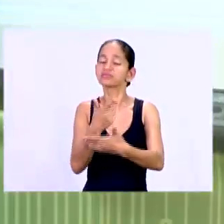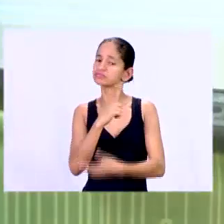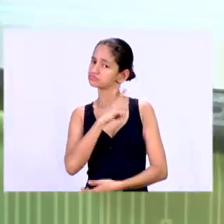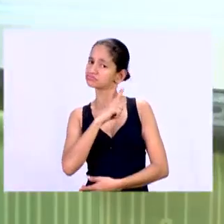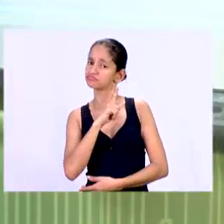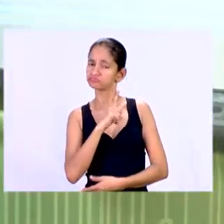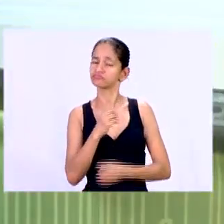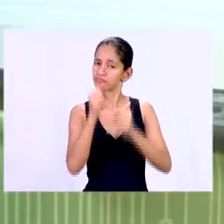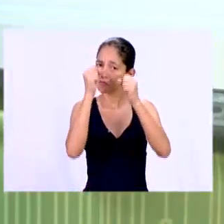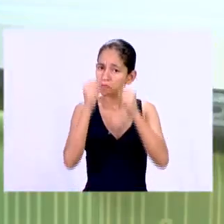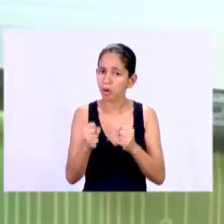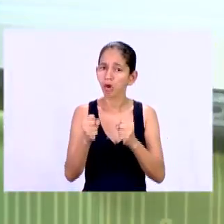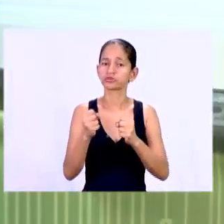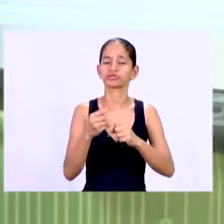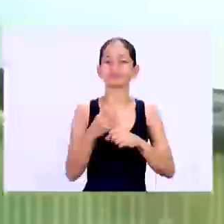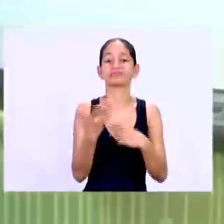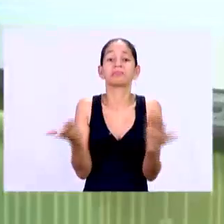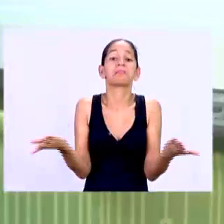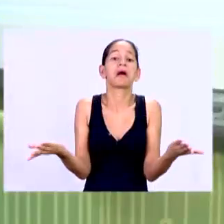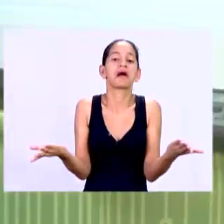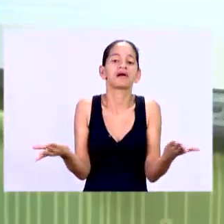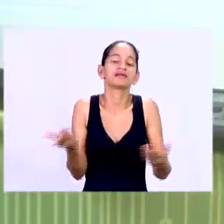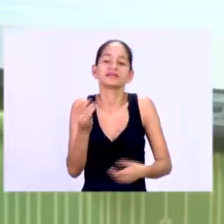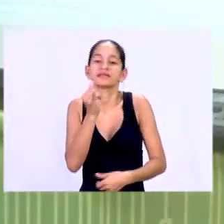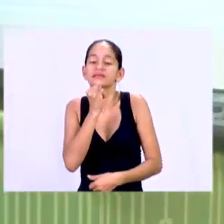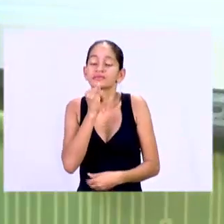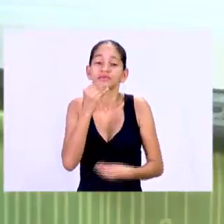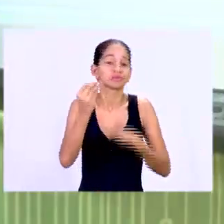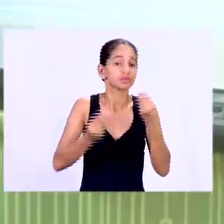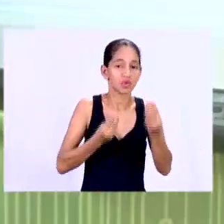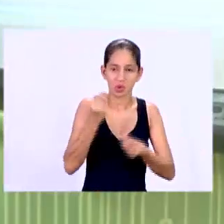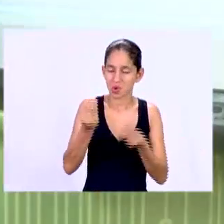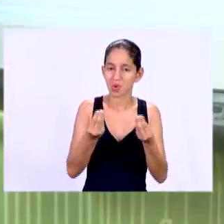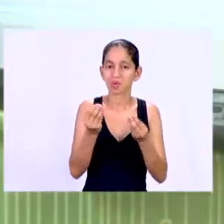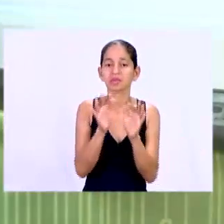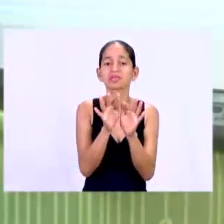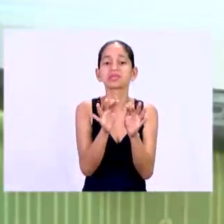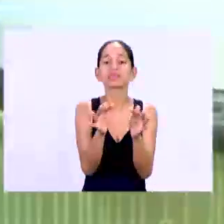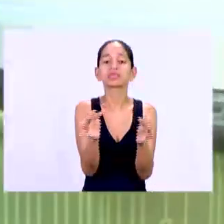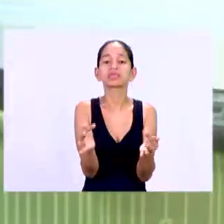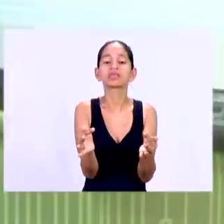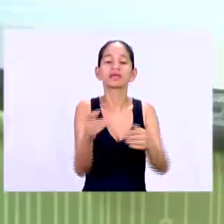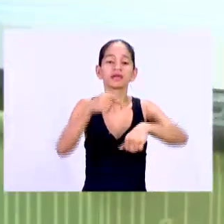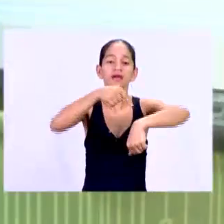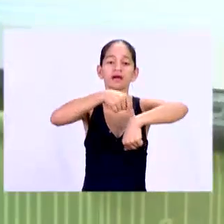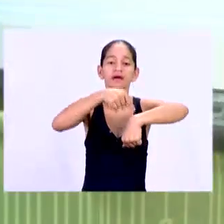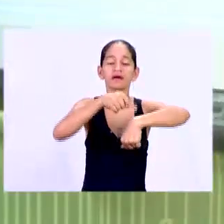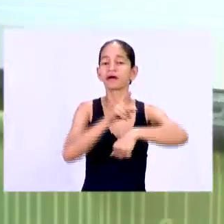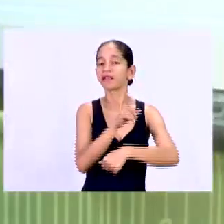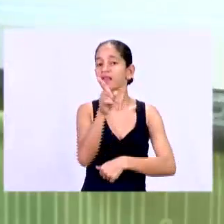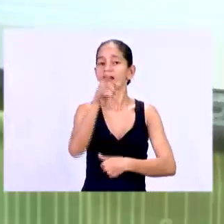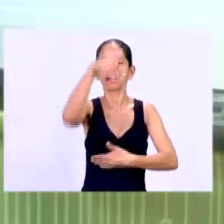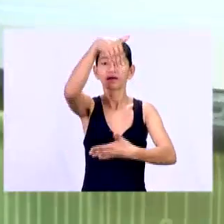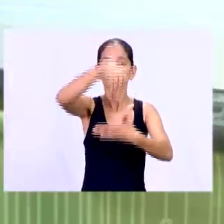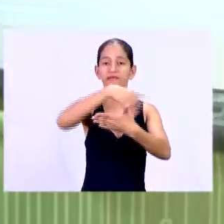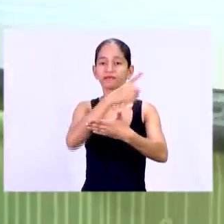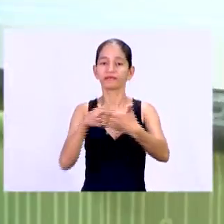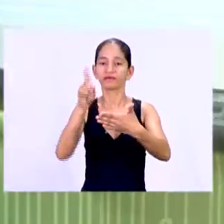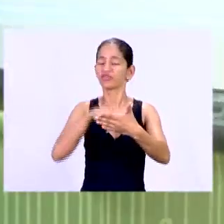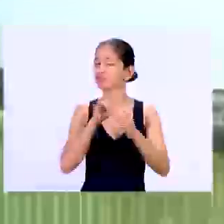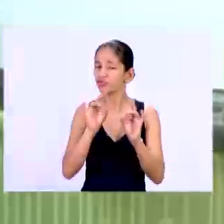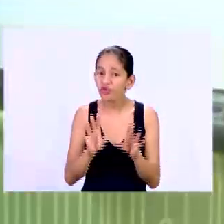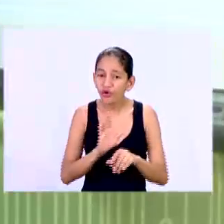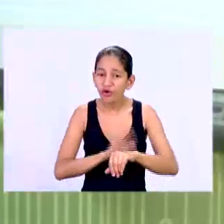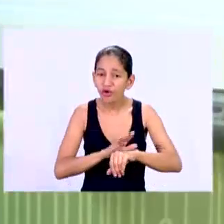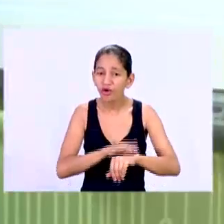de participação política, de participação social, simplesmente lá no momento do voto. Né? A gente não tem esse